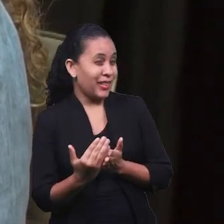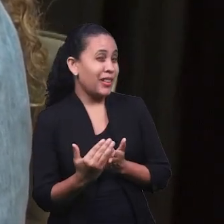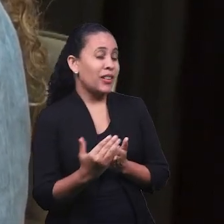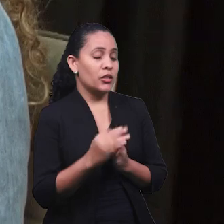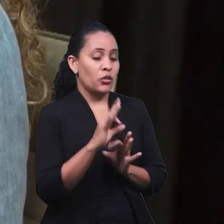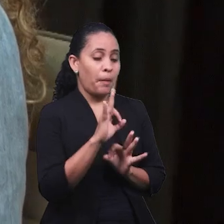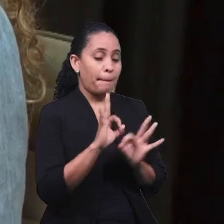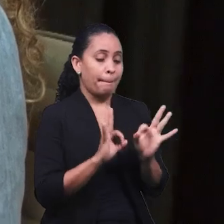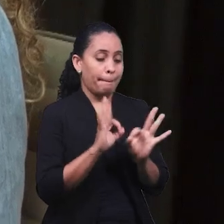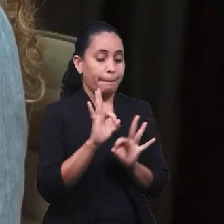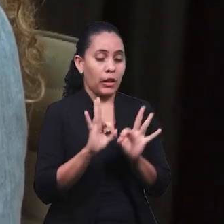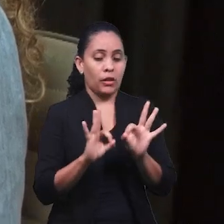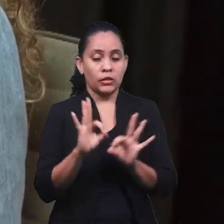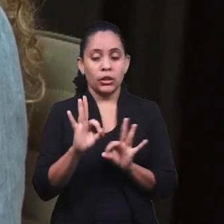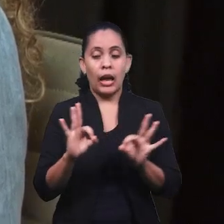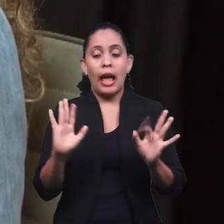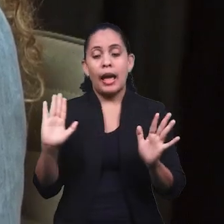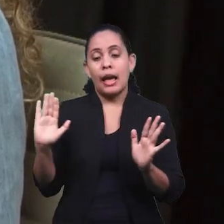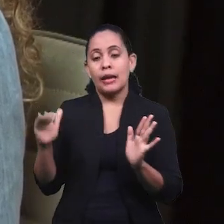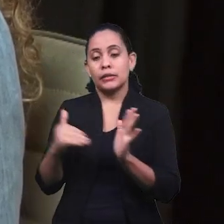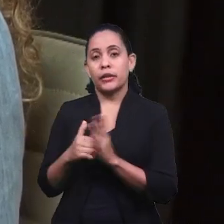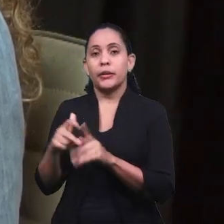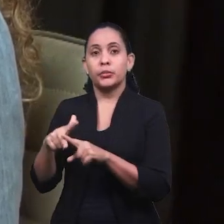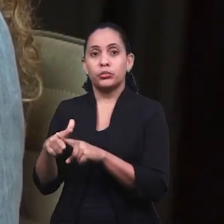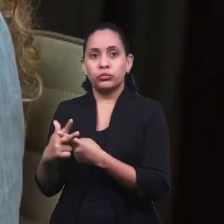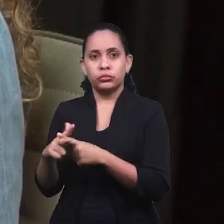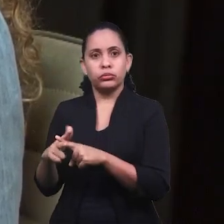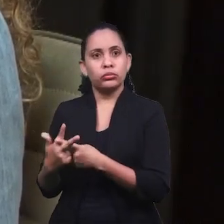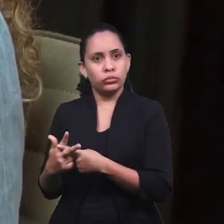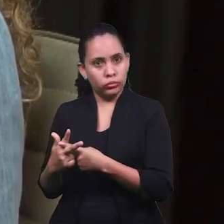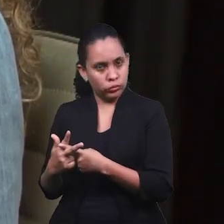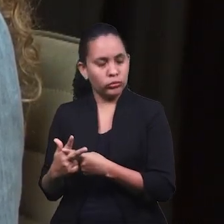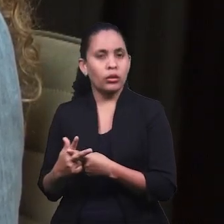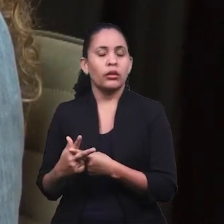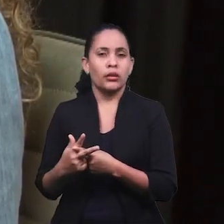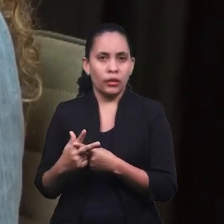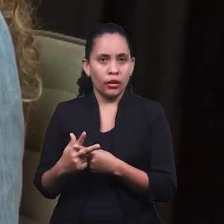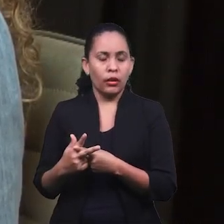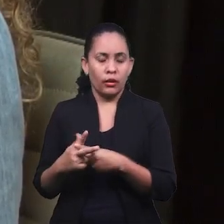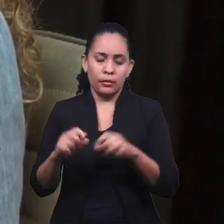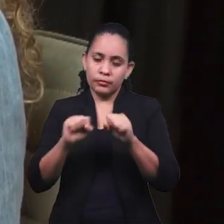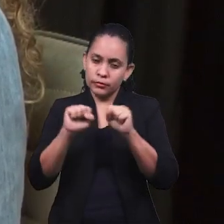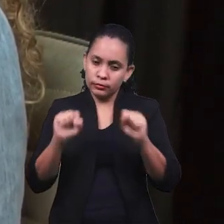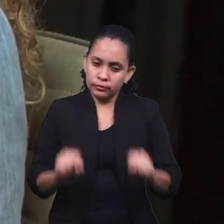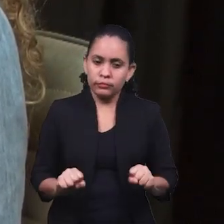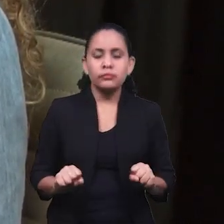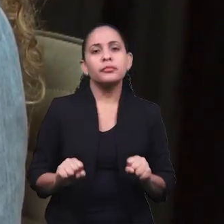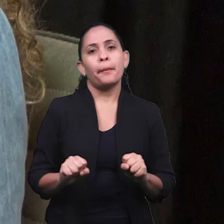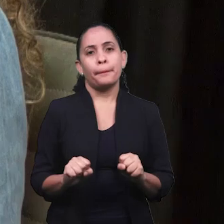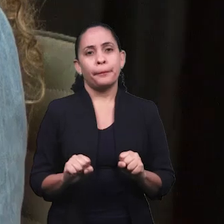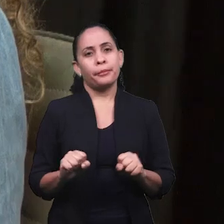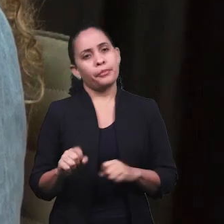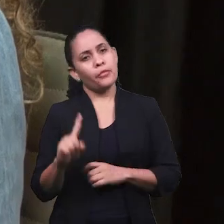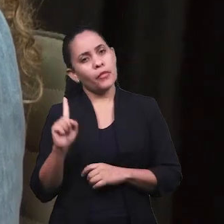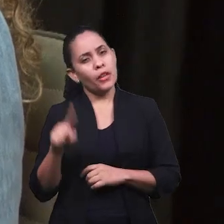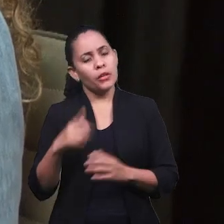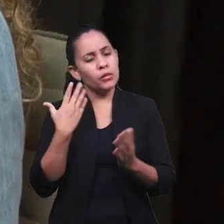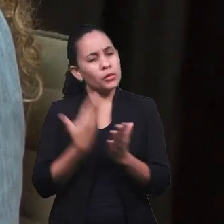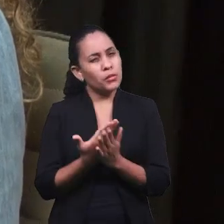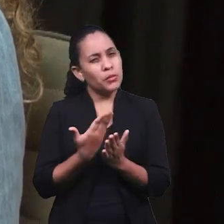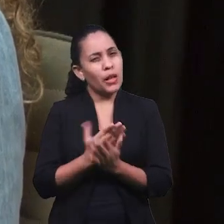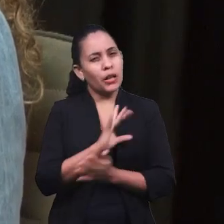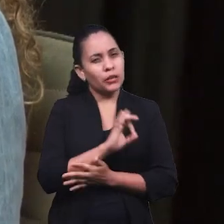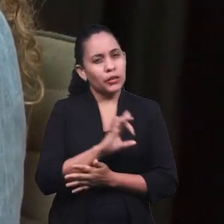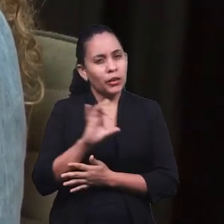estruturado, né? Ele é mais complexo. Então, é estudado cada fase do desenvolvimento desse software. Então, são